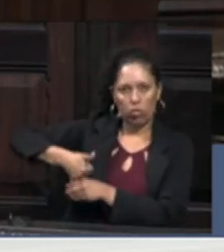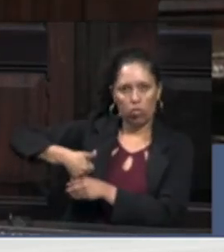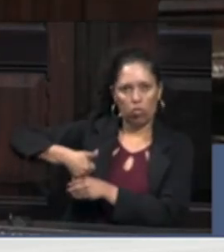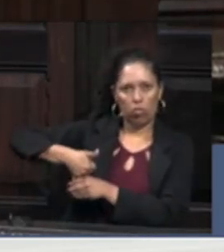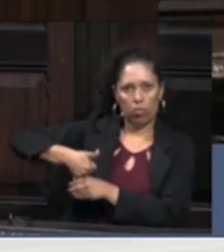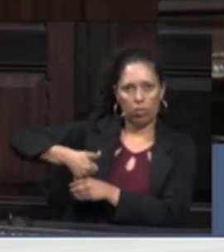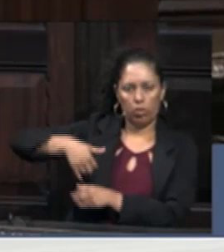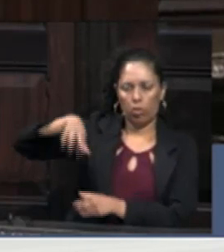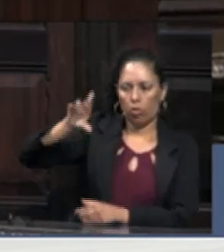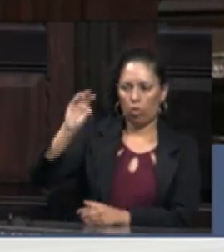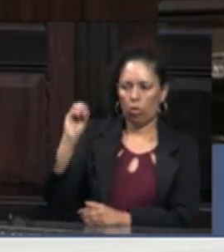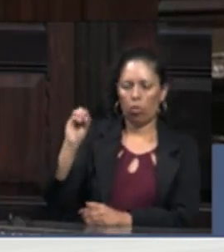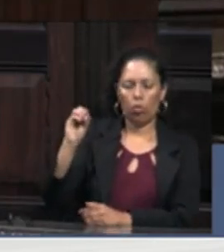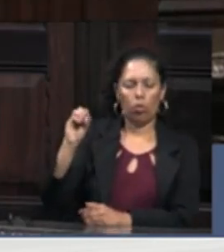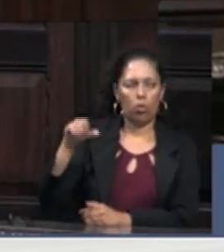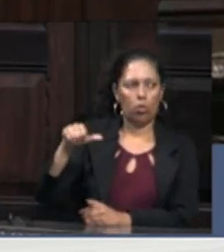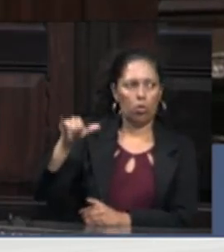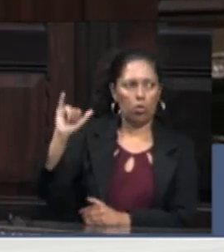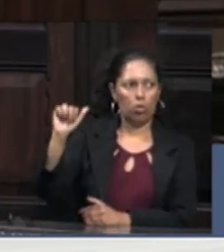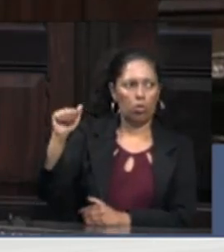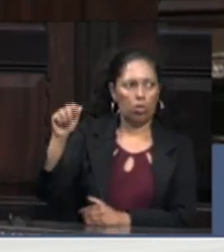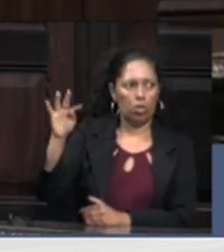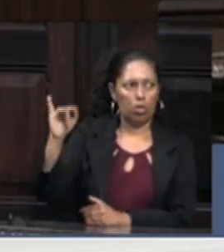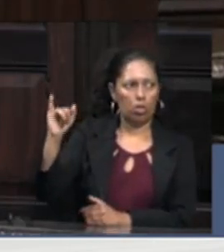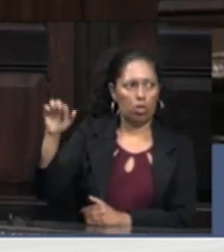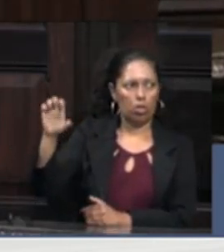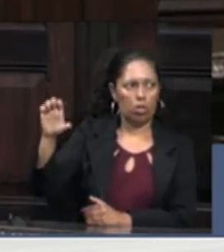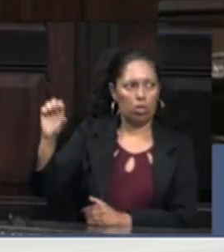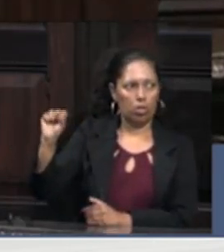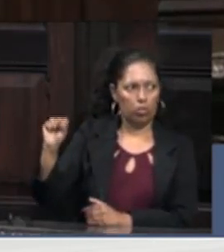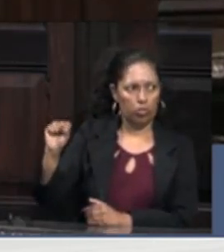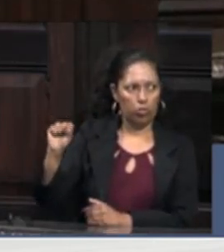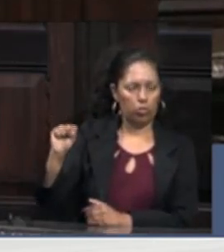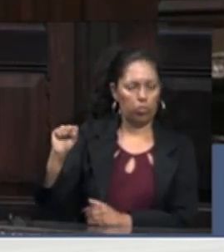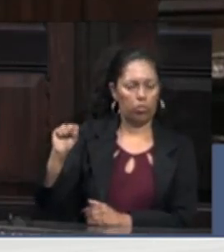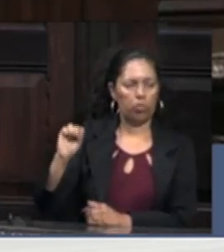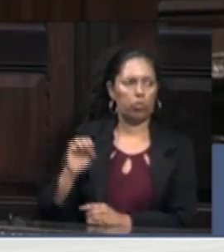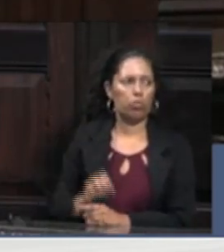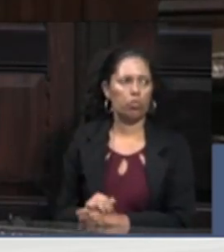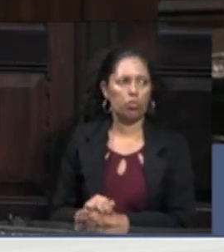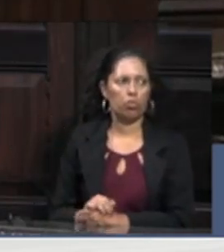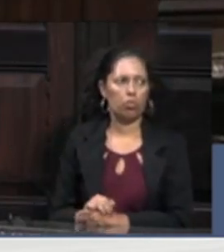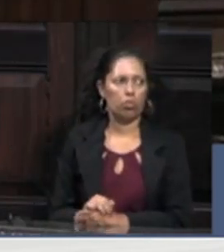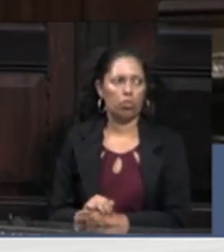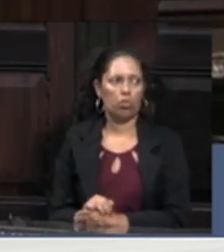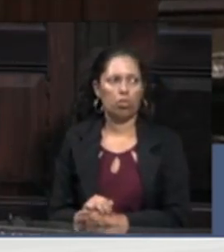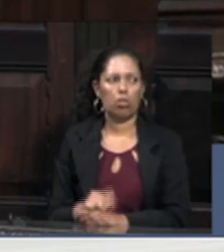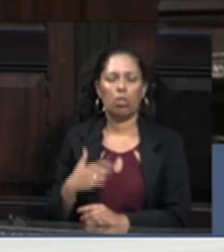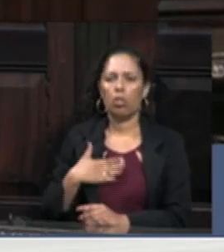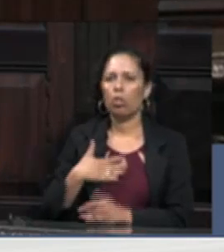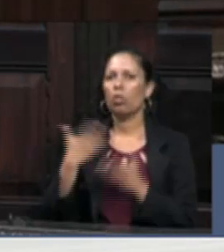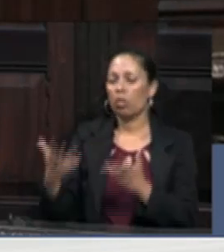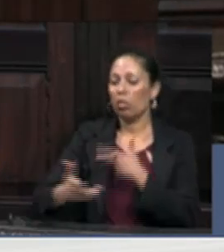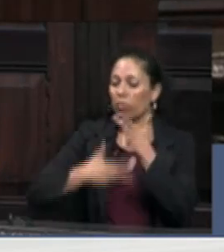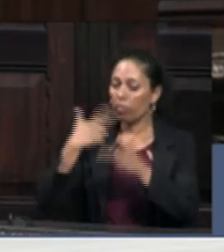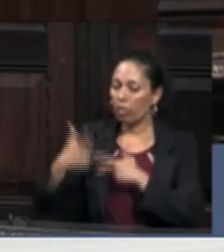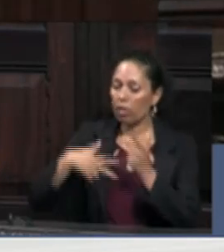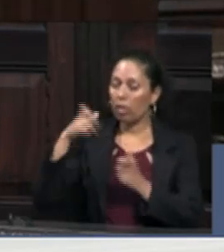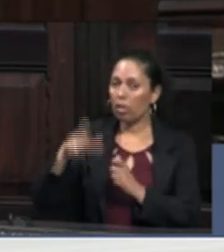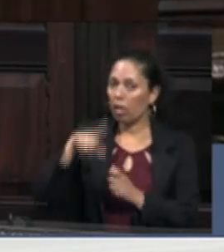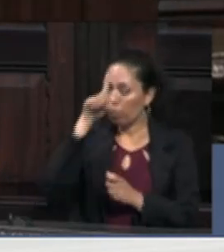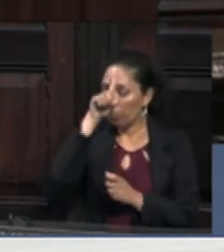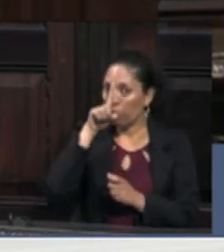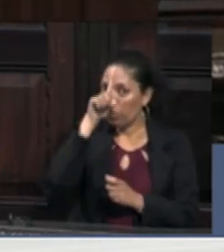especiais. Eu quero ressaltar a temeridade de fazer a programação orçamentária